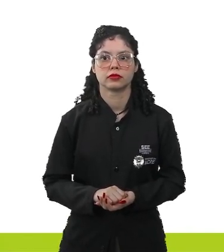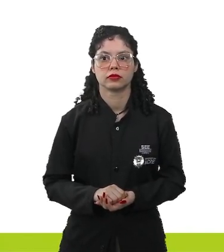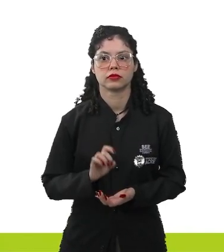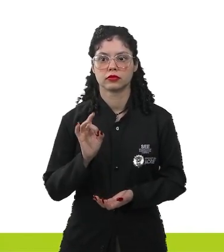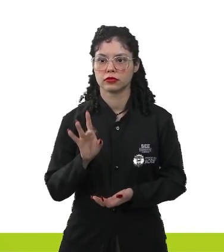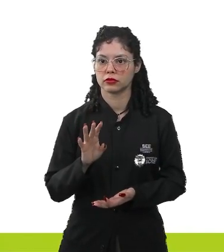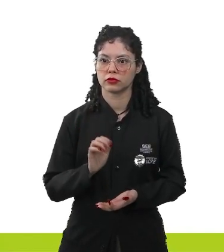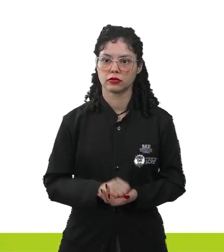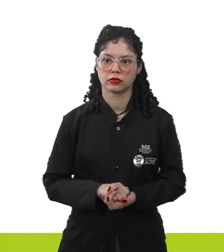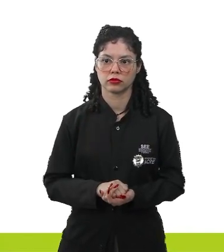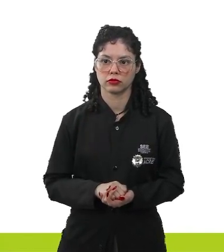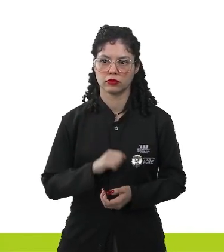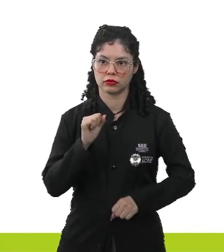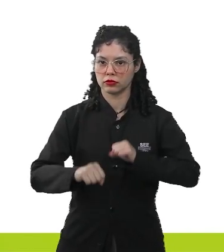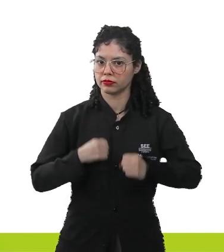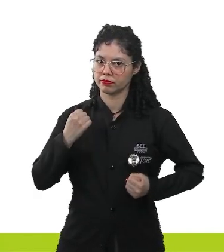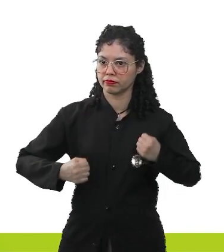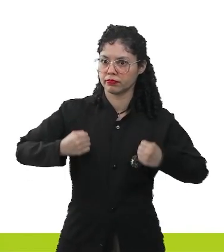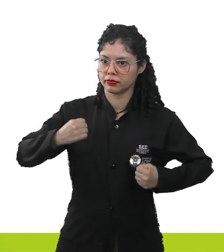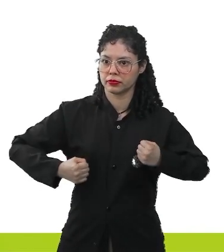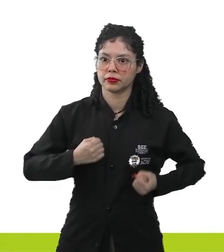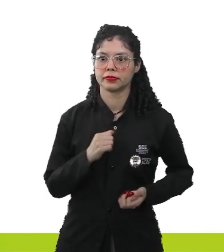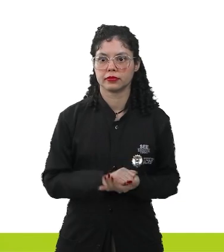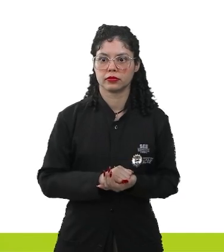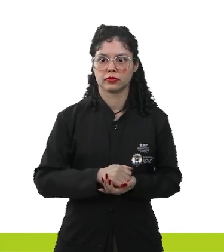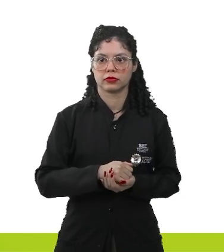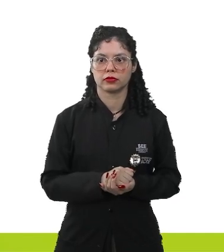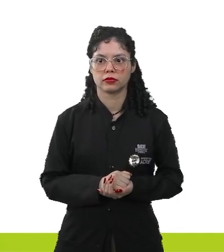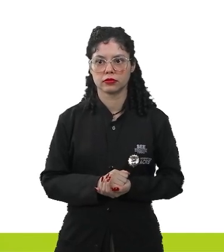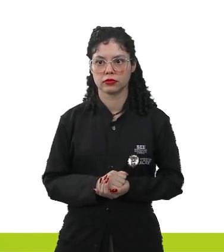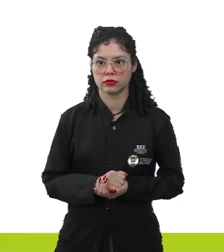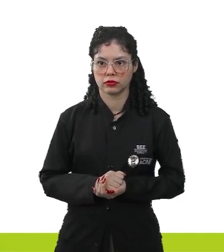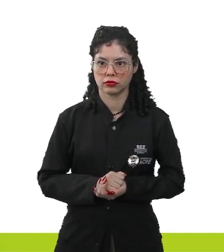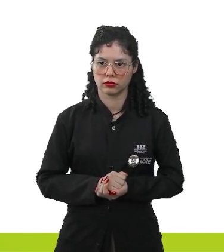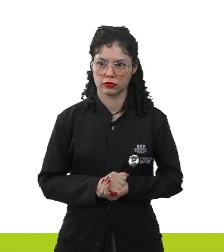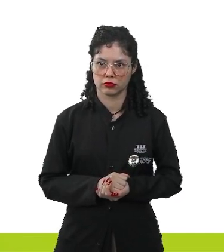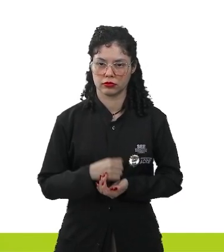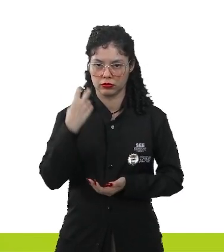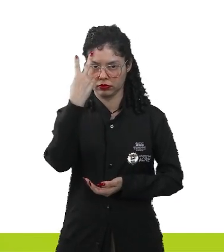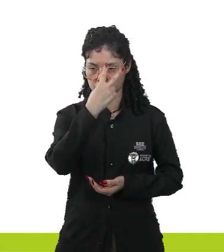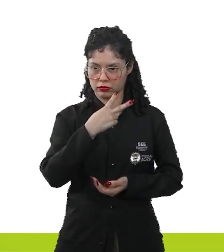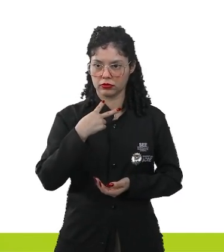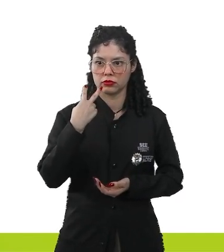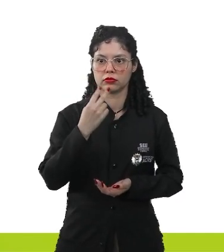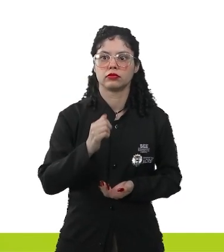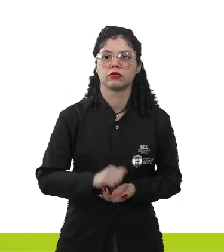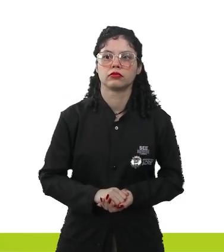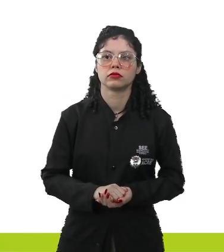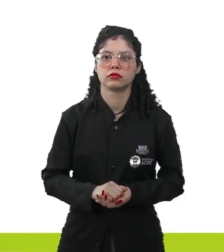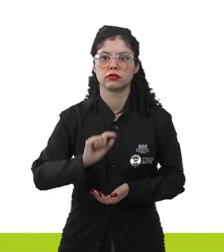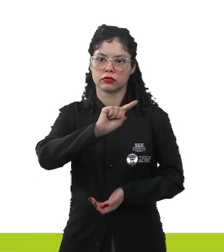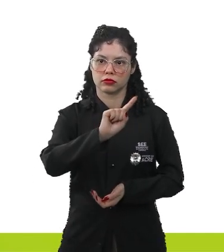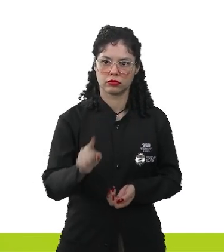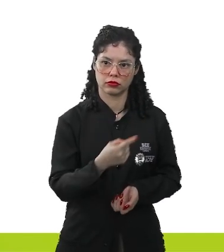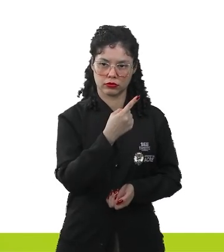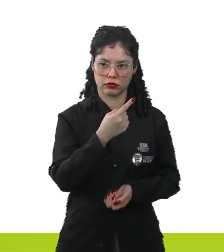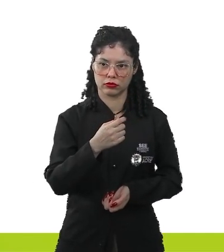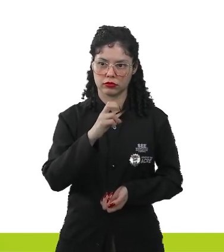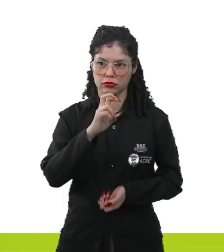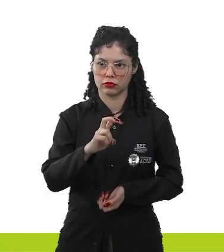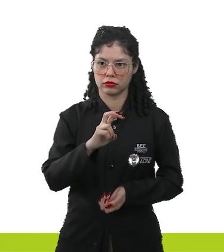ele só corre. Então, 2 vezes, 2 horas, então nós temos